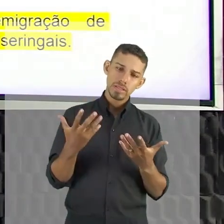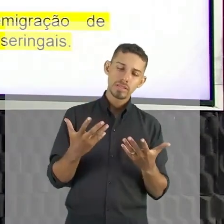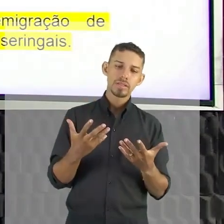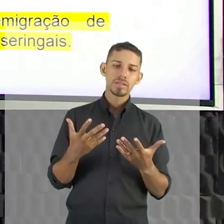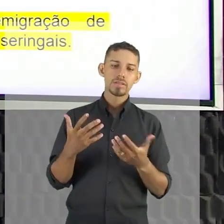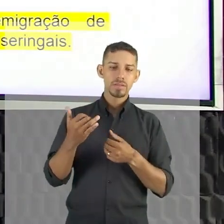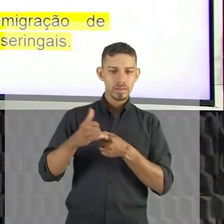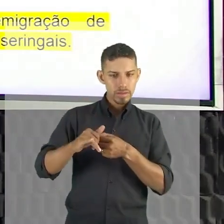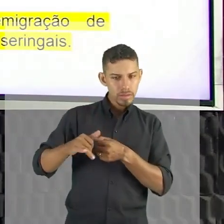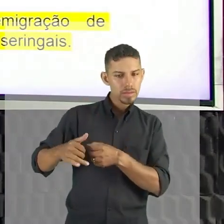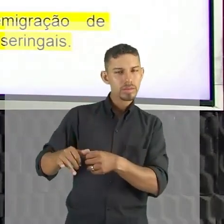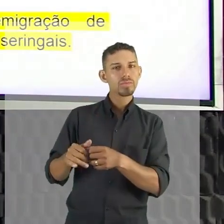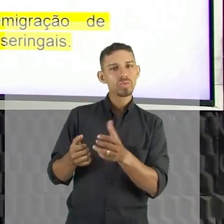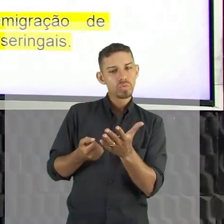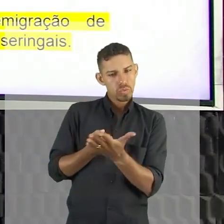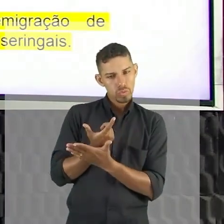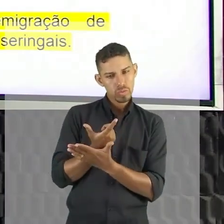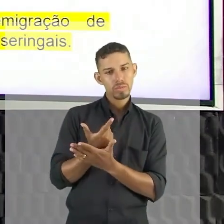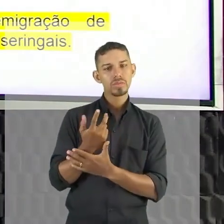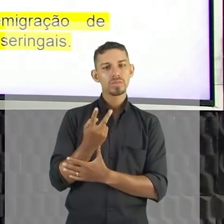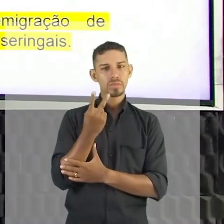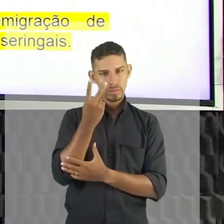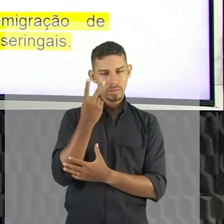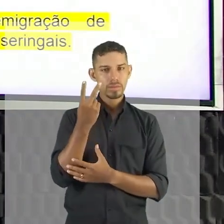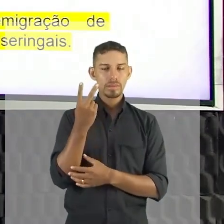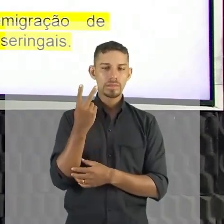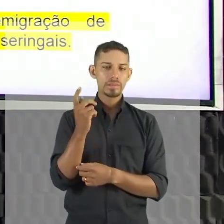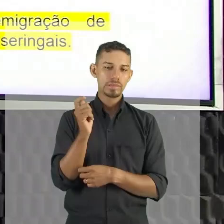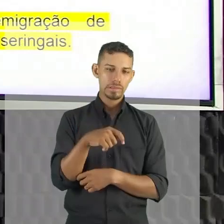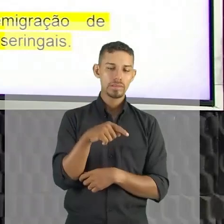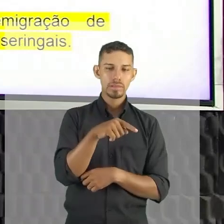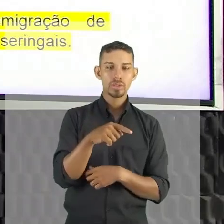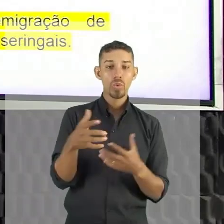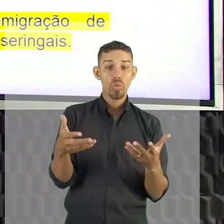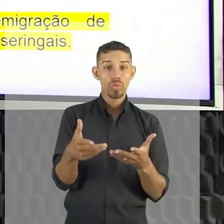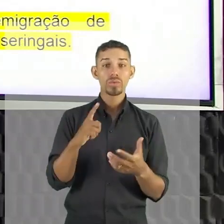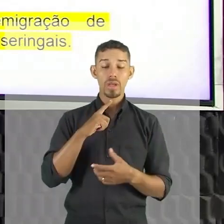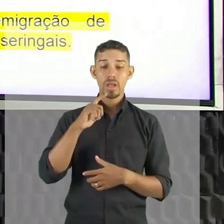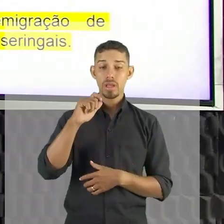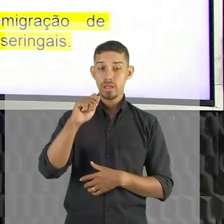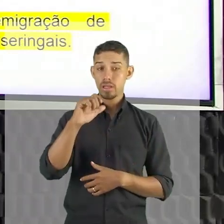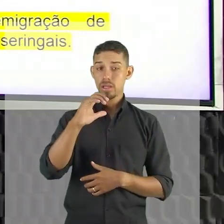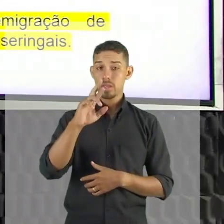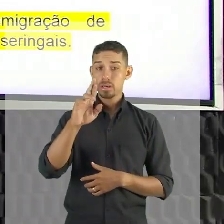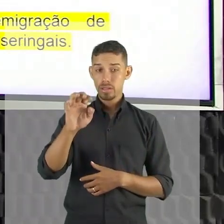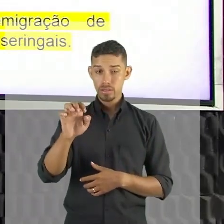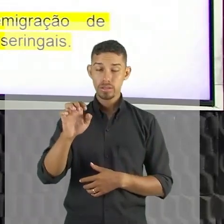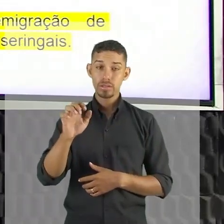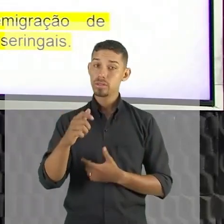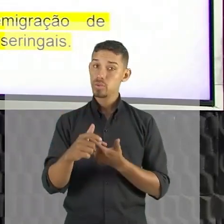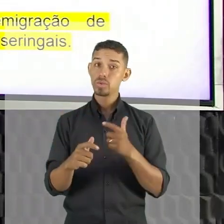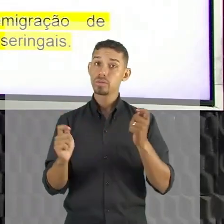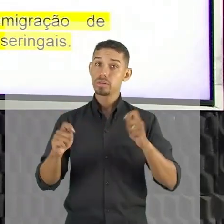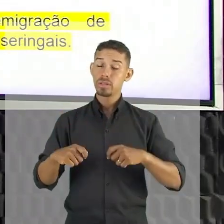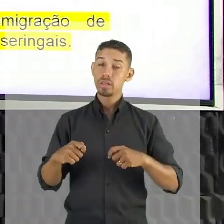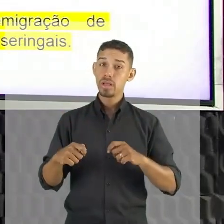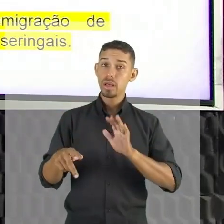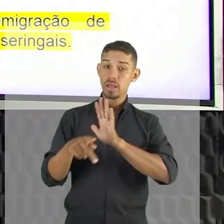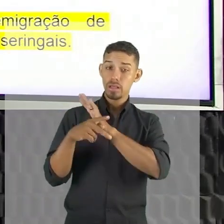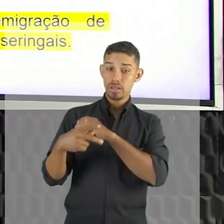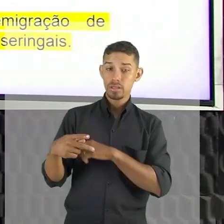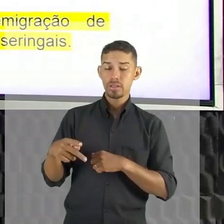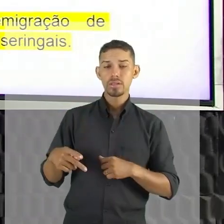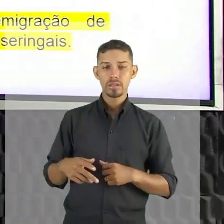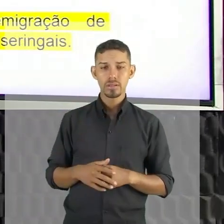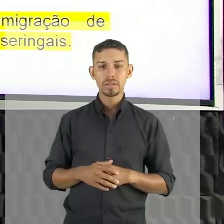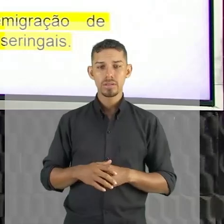de Petrópolis veio e comprou, né, por esse valor essas terras, que é o que nós temos hoje, que é o Acre, que outrora foi, então, parte